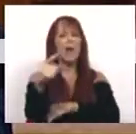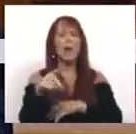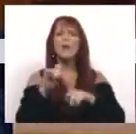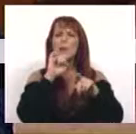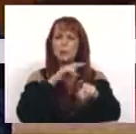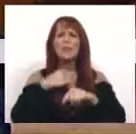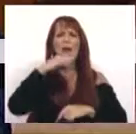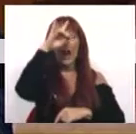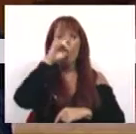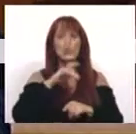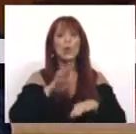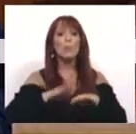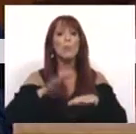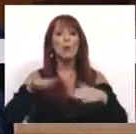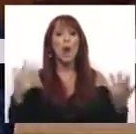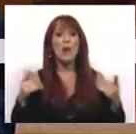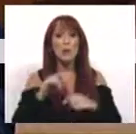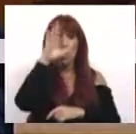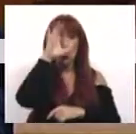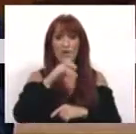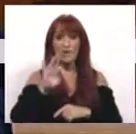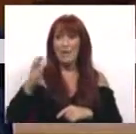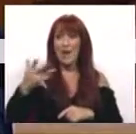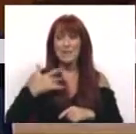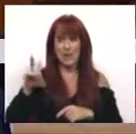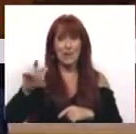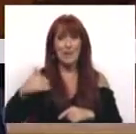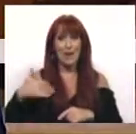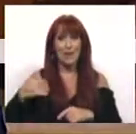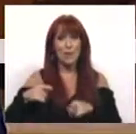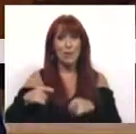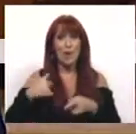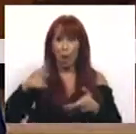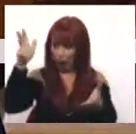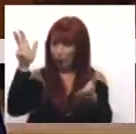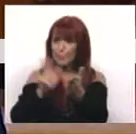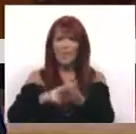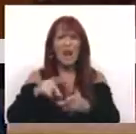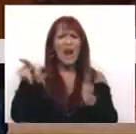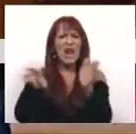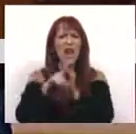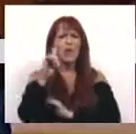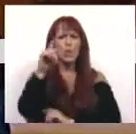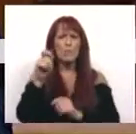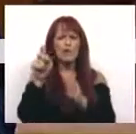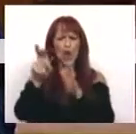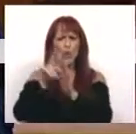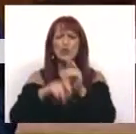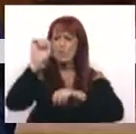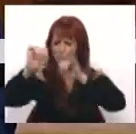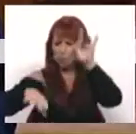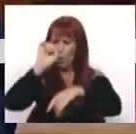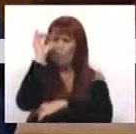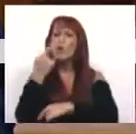talvez seja de lembrar o facto de o Governo PSD e CDS ter aprovado uma lei, um regime de